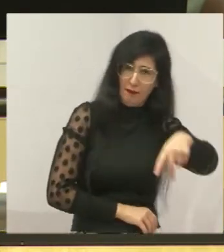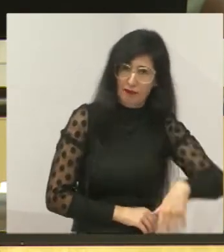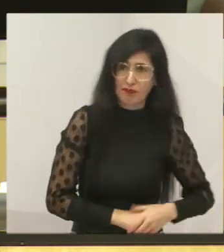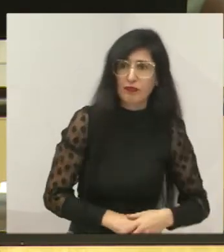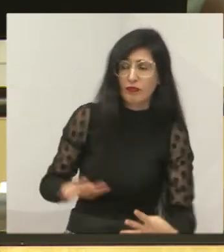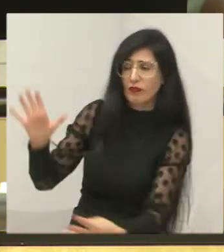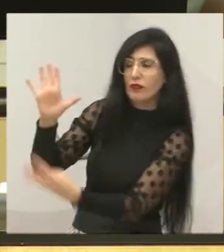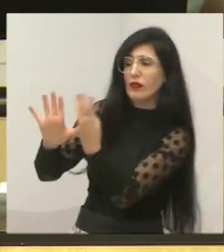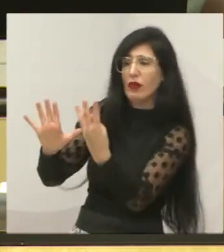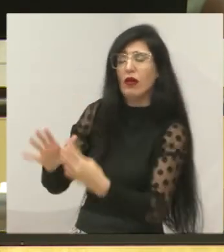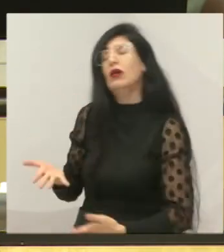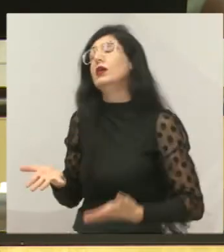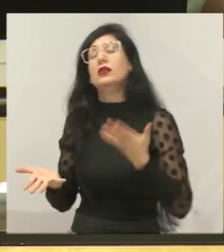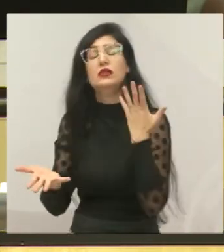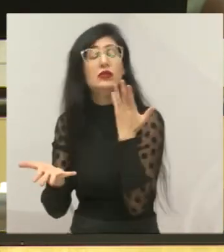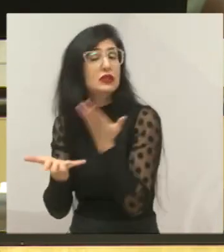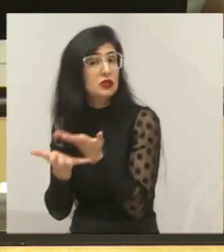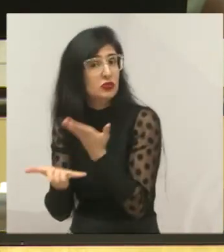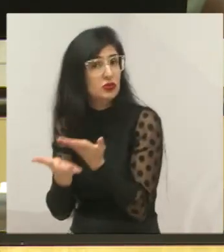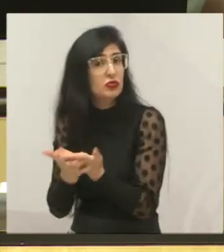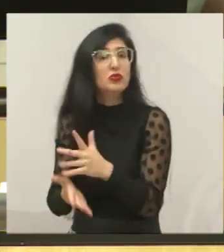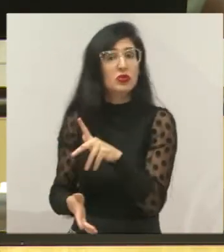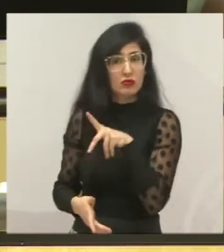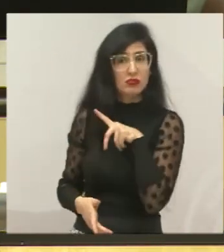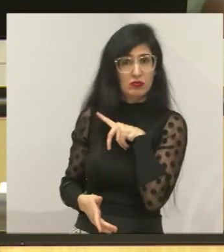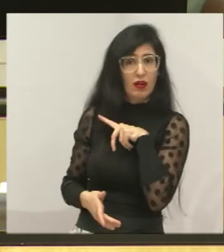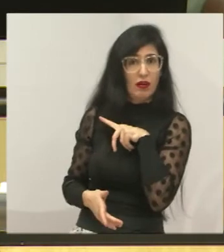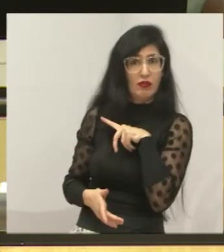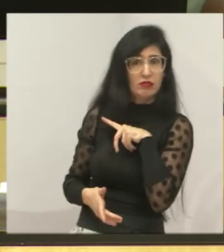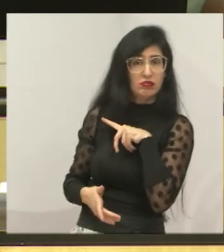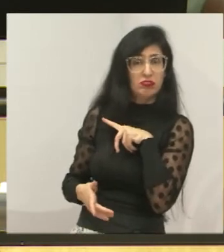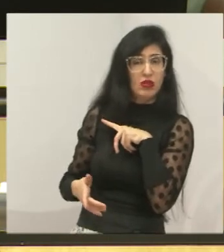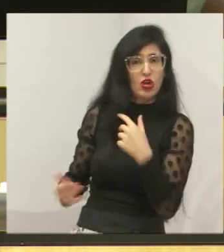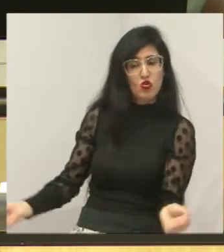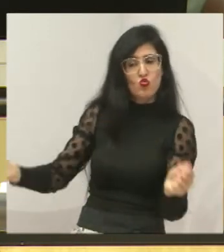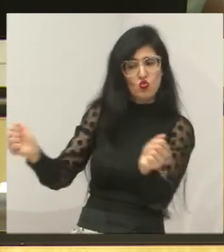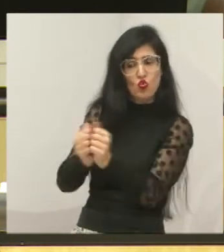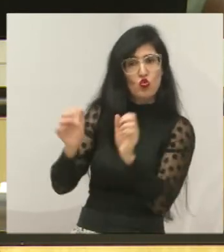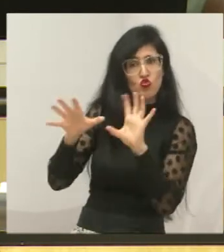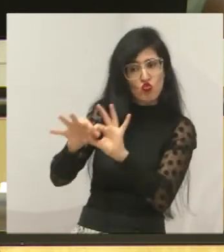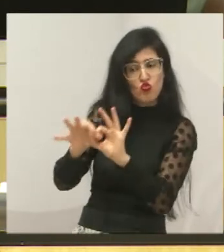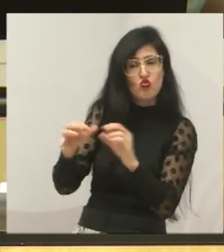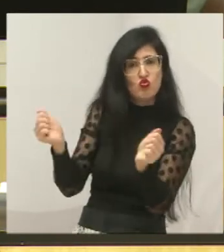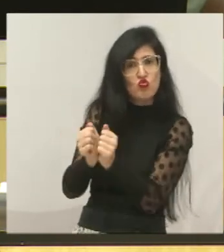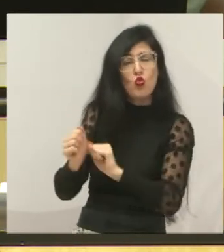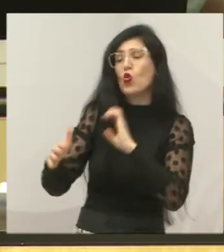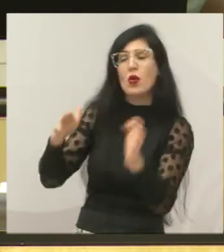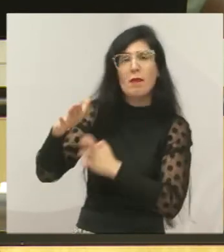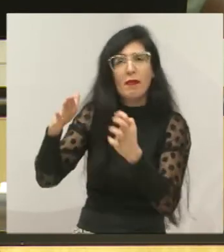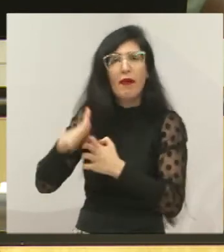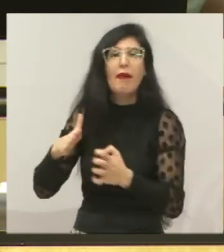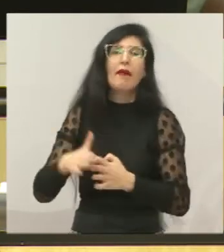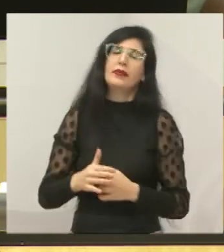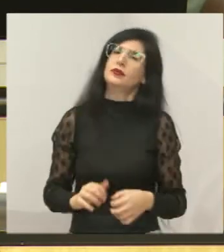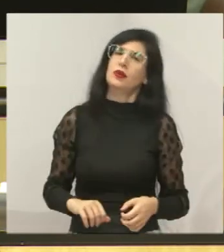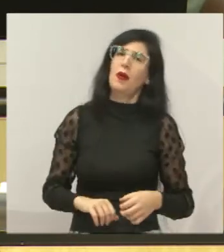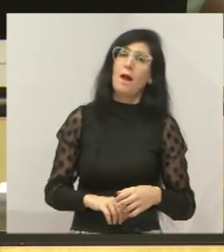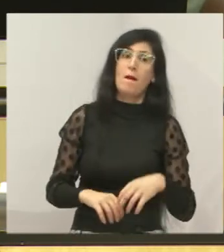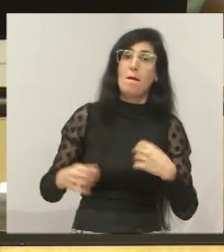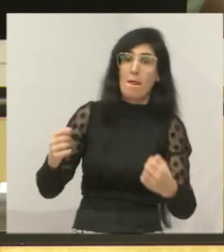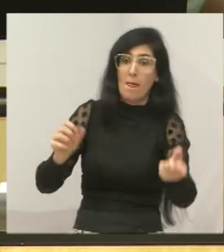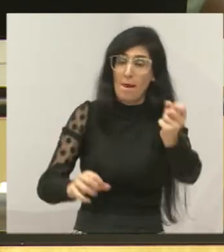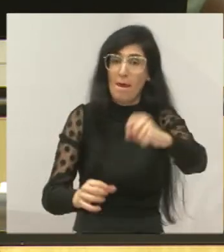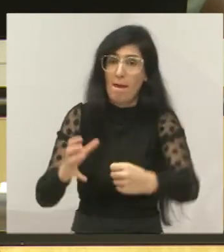estudos para incentivo às cooperativas existentes em nosso município para a fabricação de velas à base de citronela, que, a par de